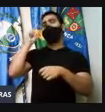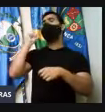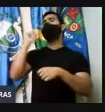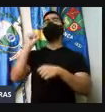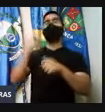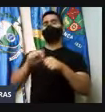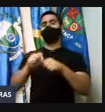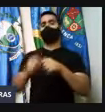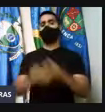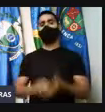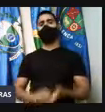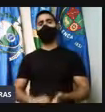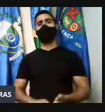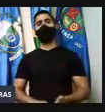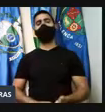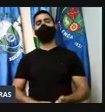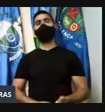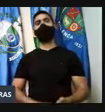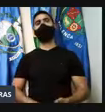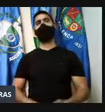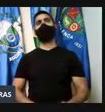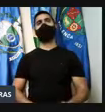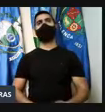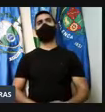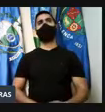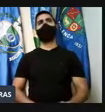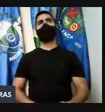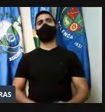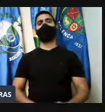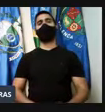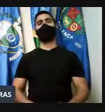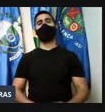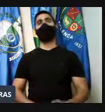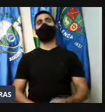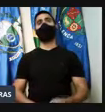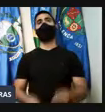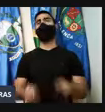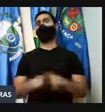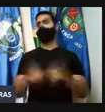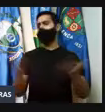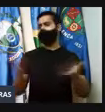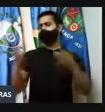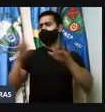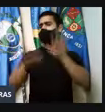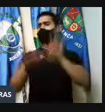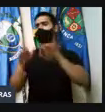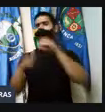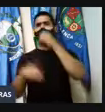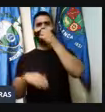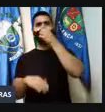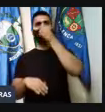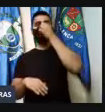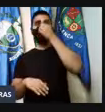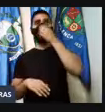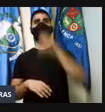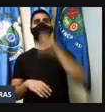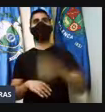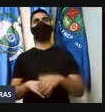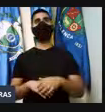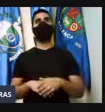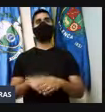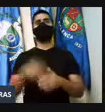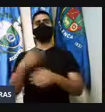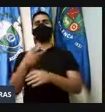presidente, e, no mínimo, Celcinho, investir pelo menos, vamos dizer assim, na ordem de